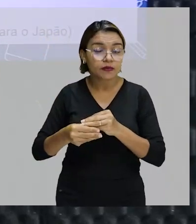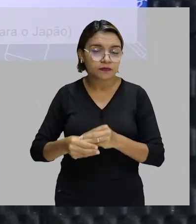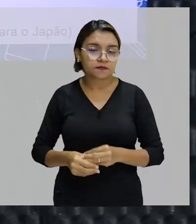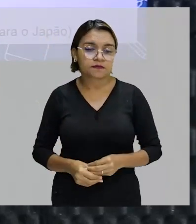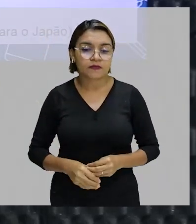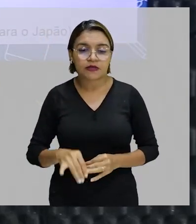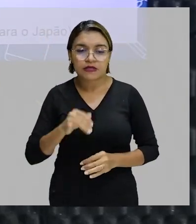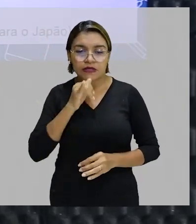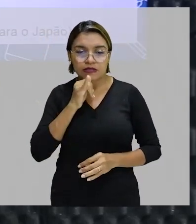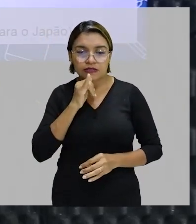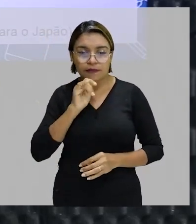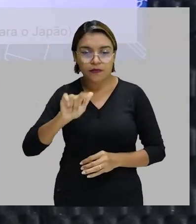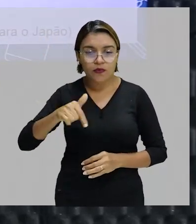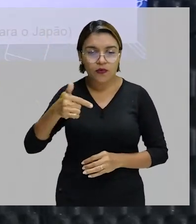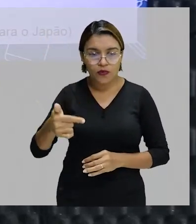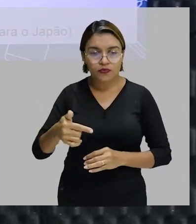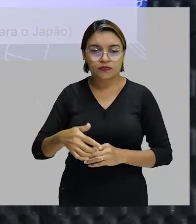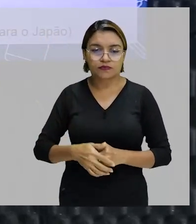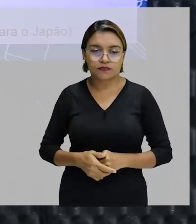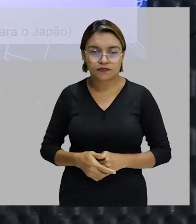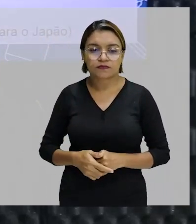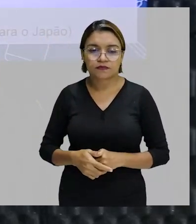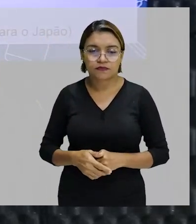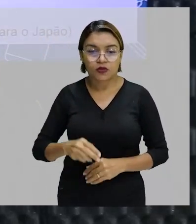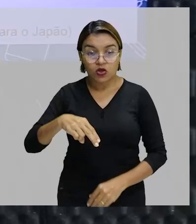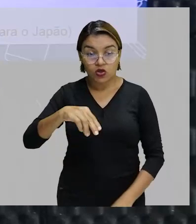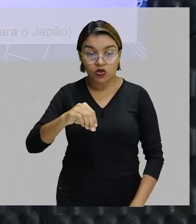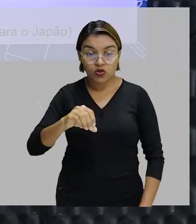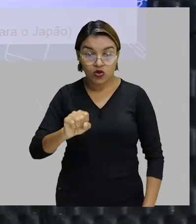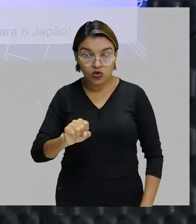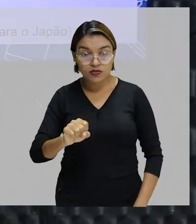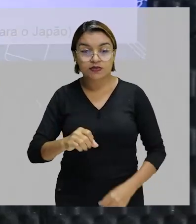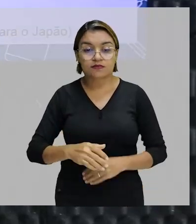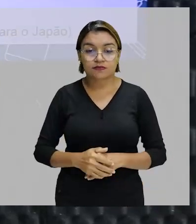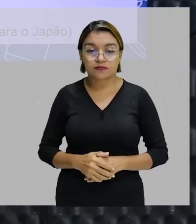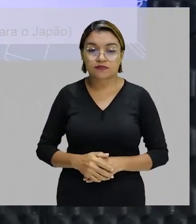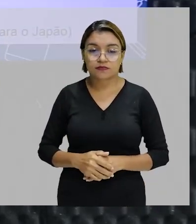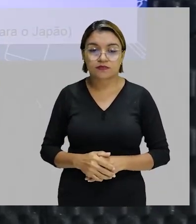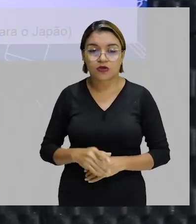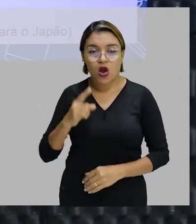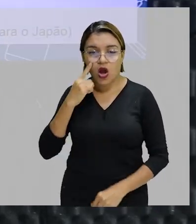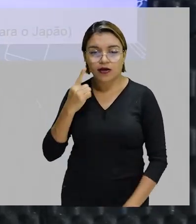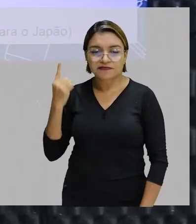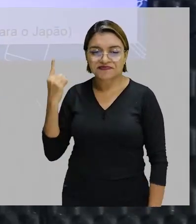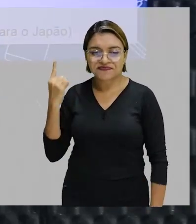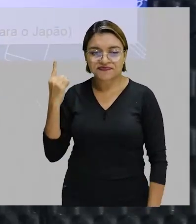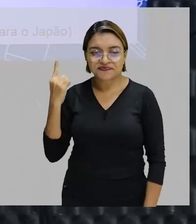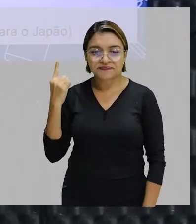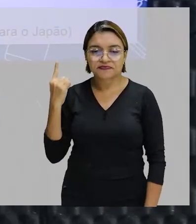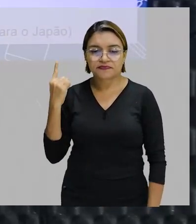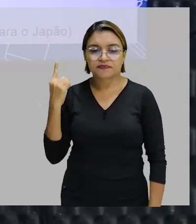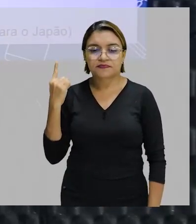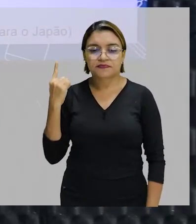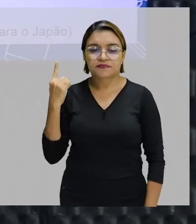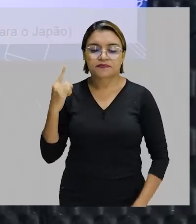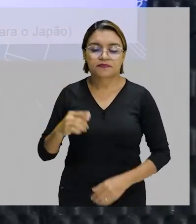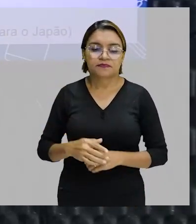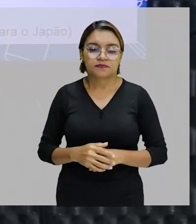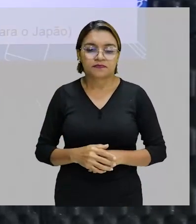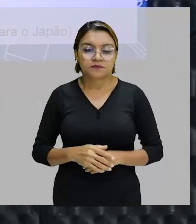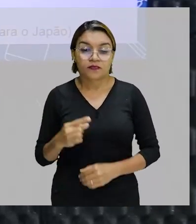de baixo está no plural, ó. We, nós, had visited our sister before she left to